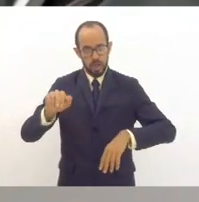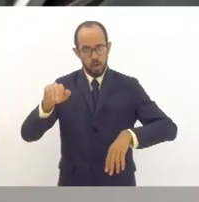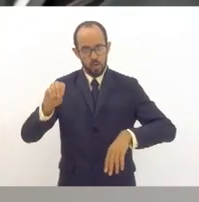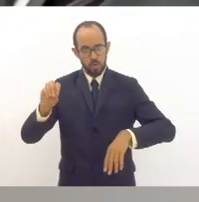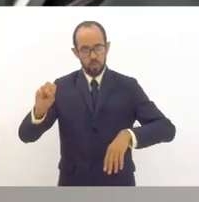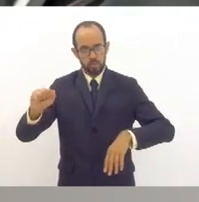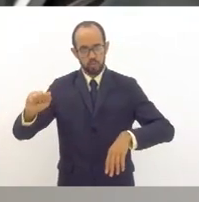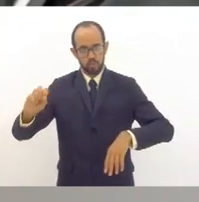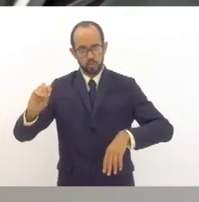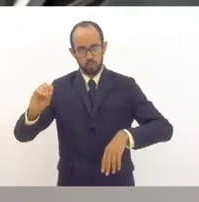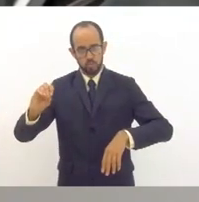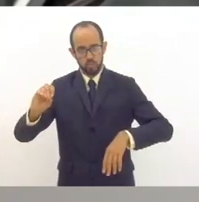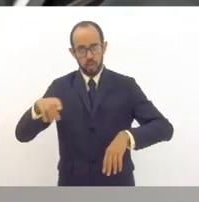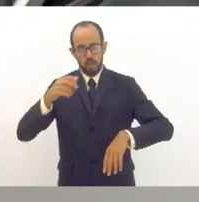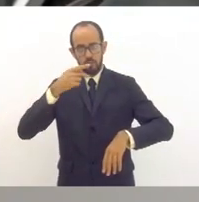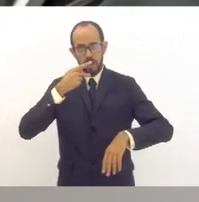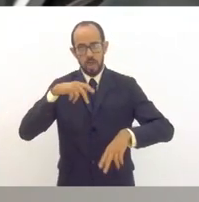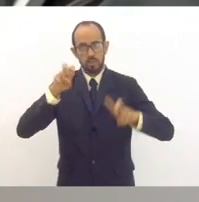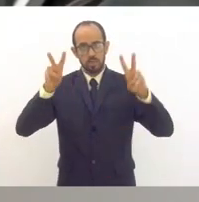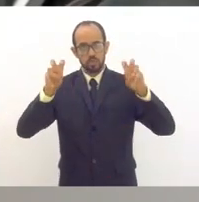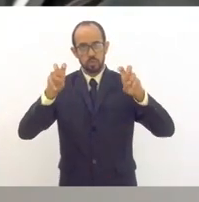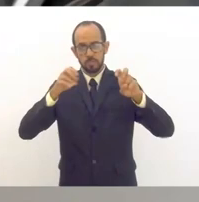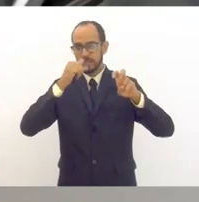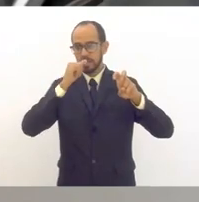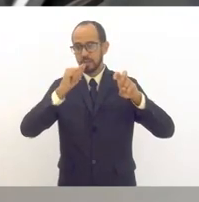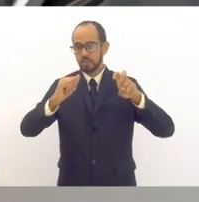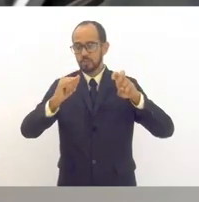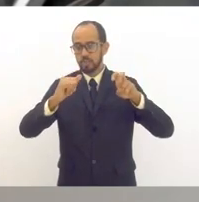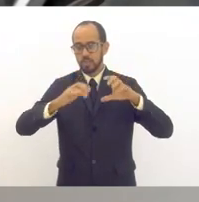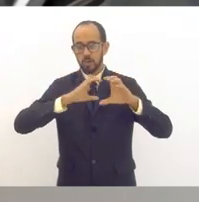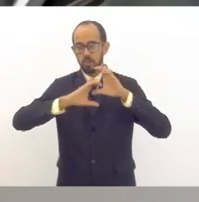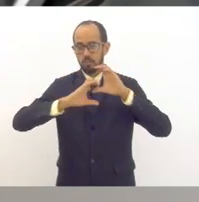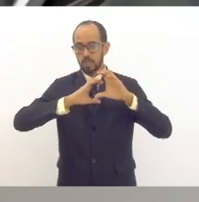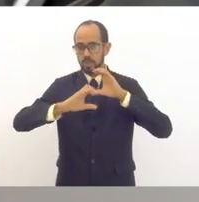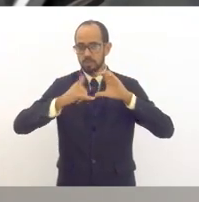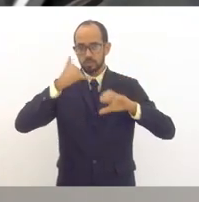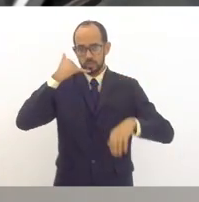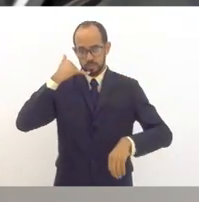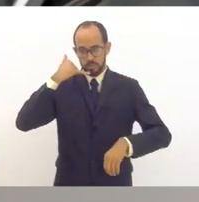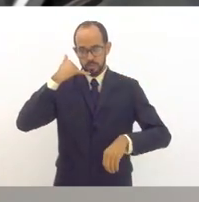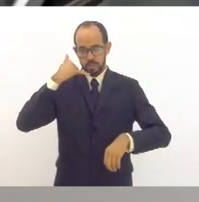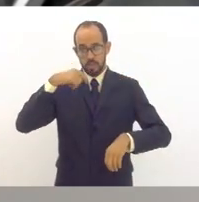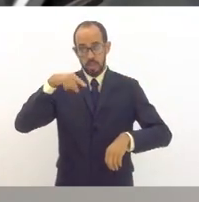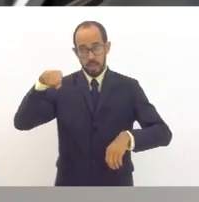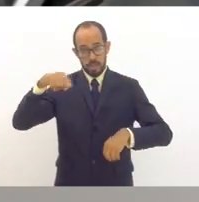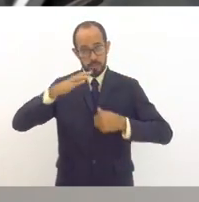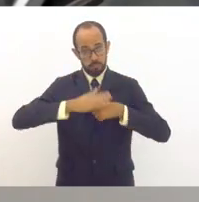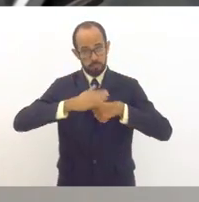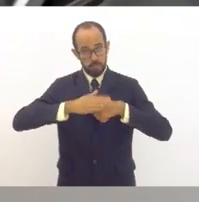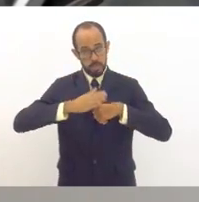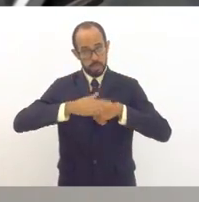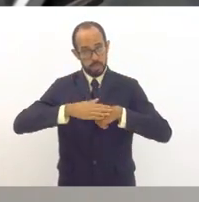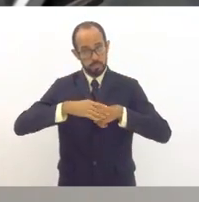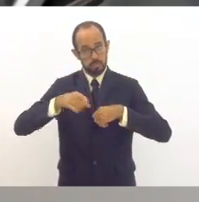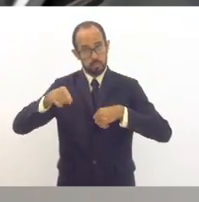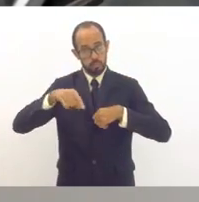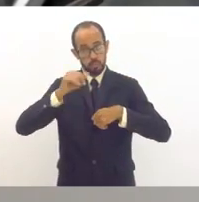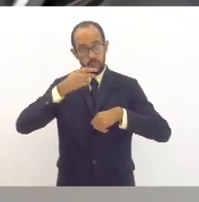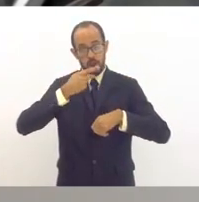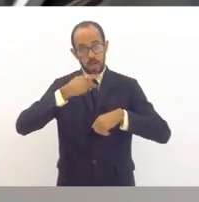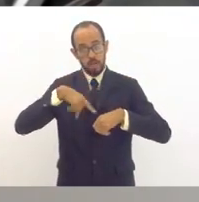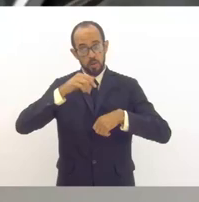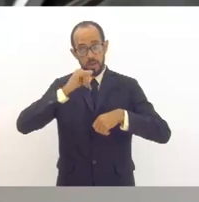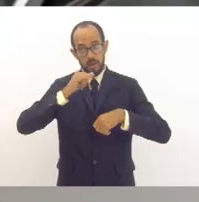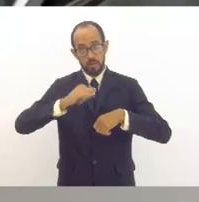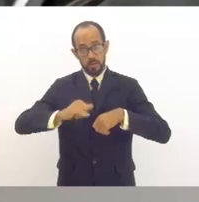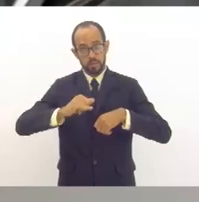que dizia respeito a energia e telecomunicações que ele Barroso considero energia